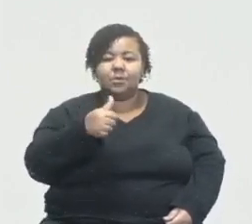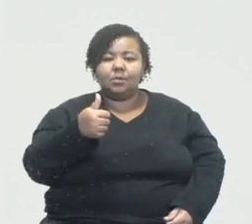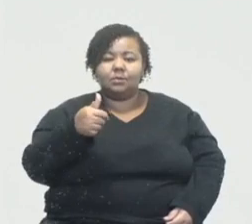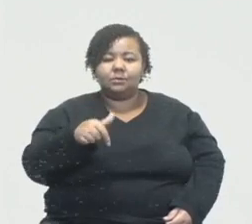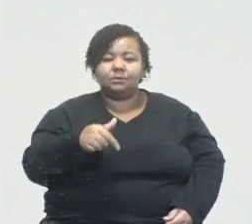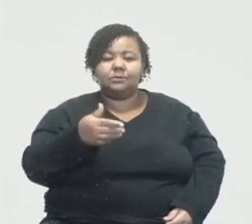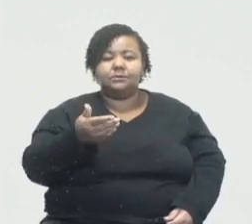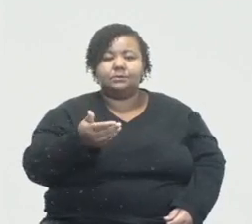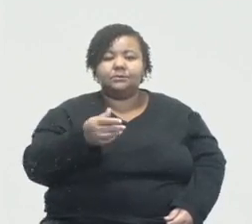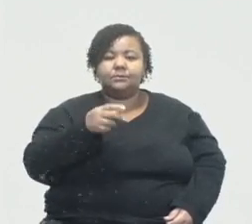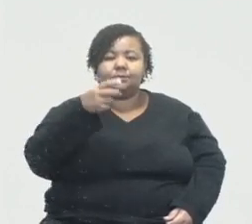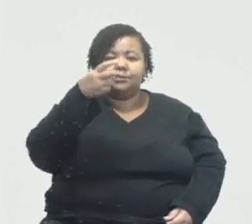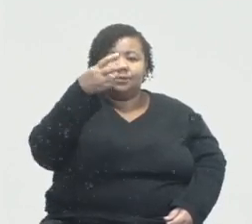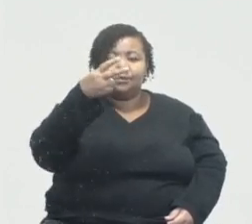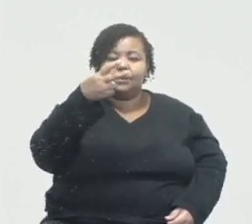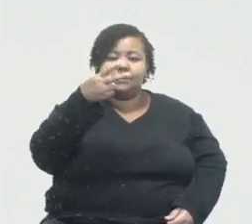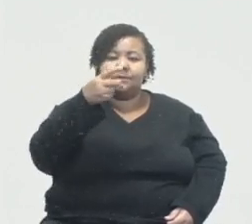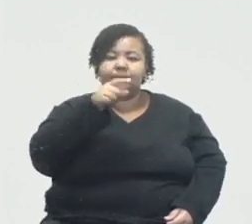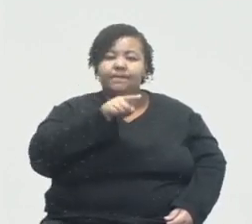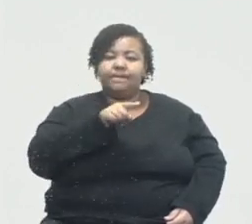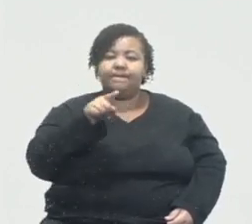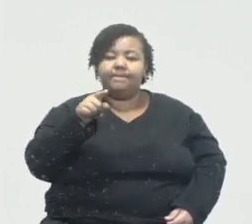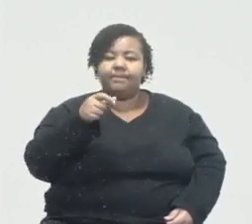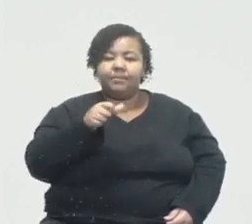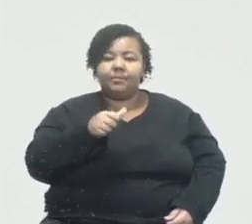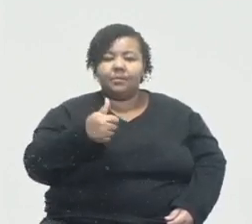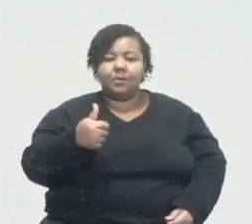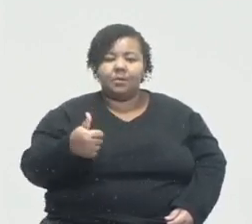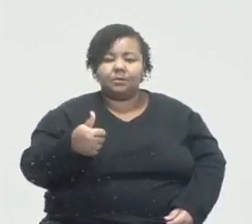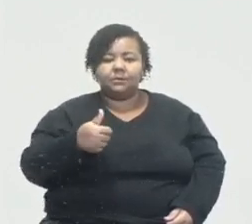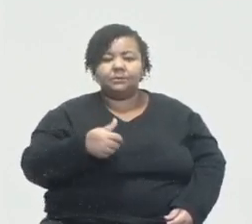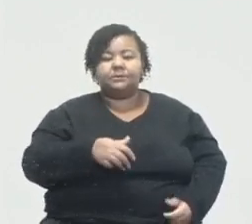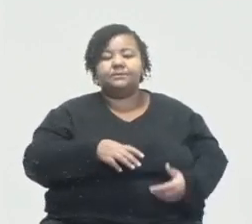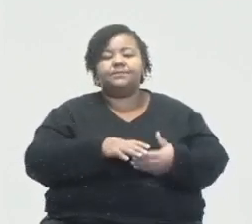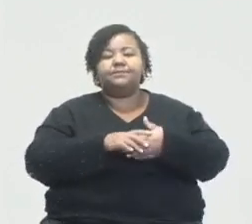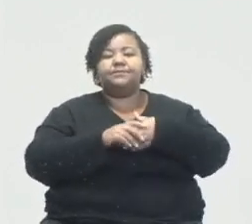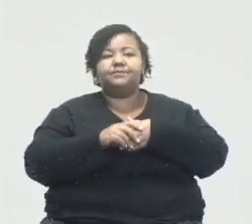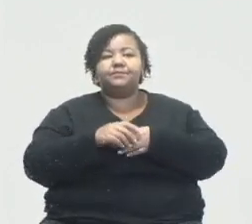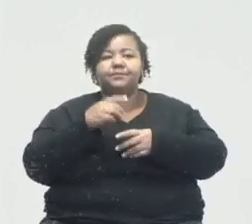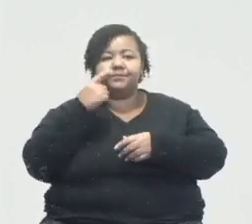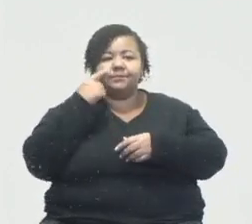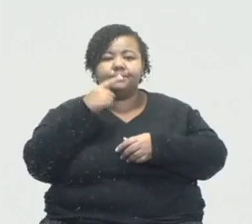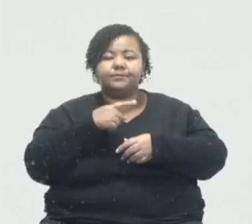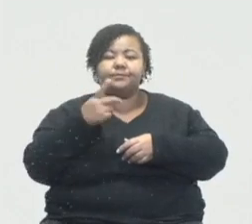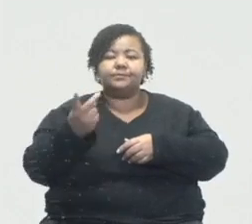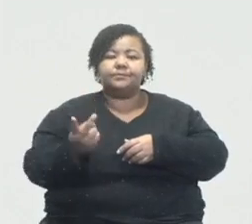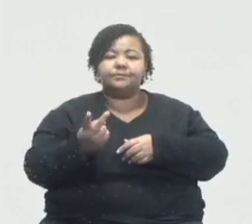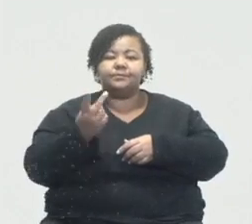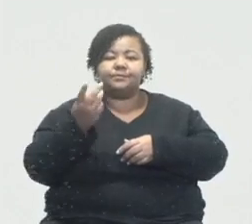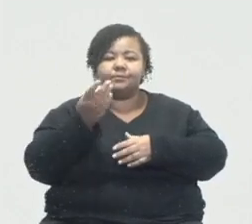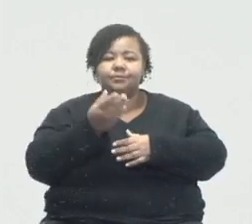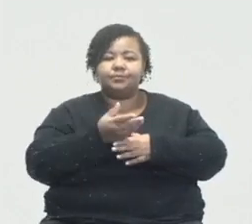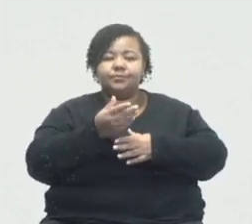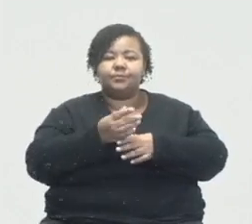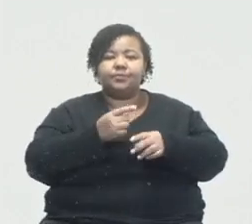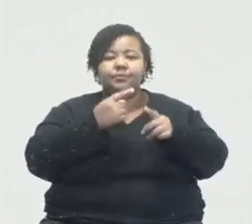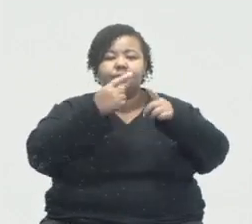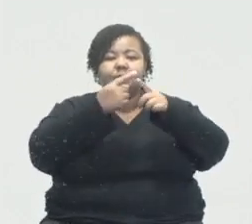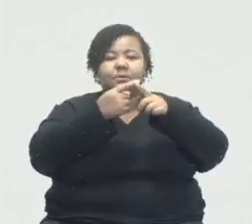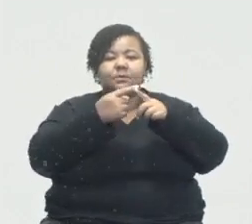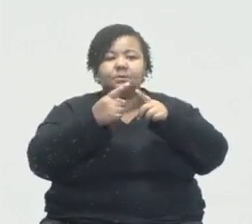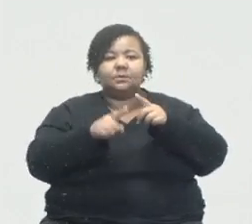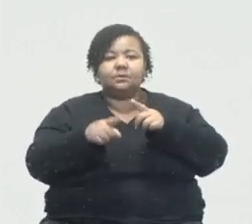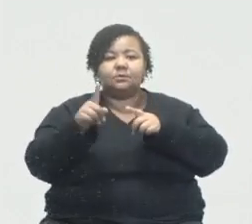11, 2 sobre 11. Este valor multiplicado pelo